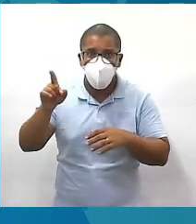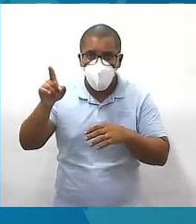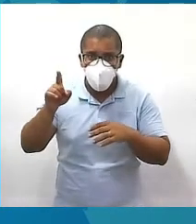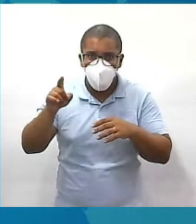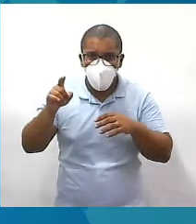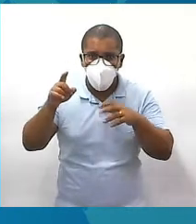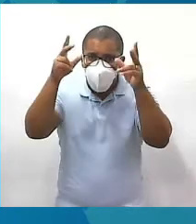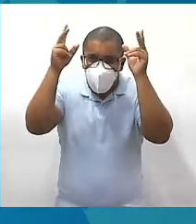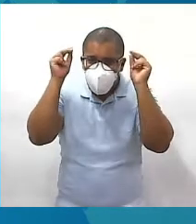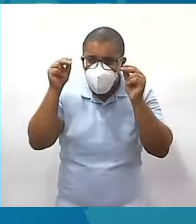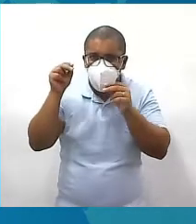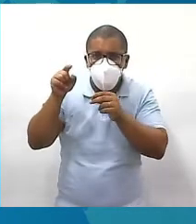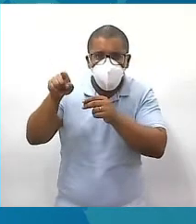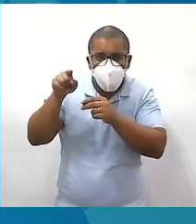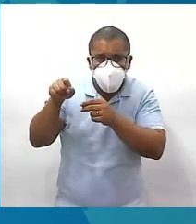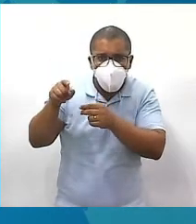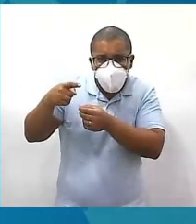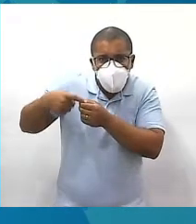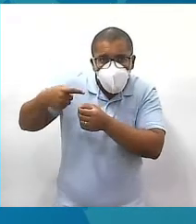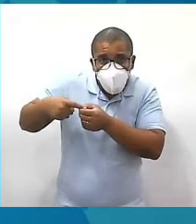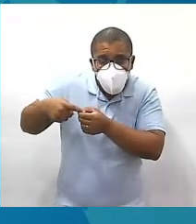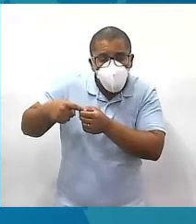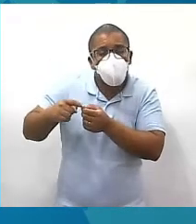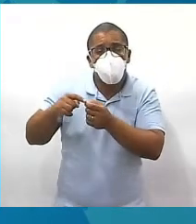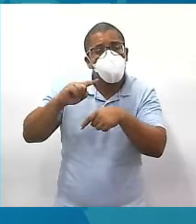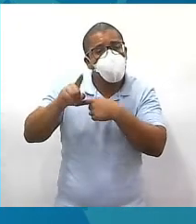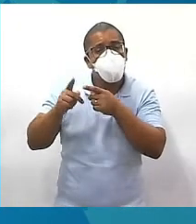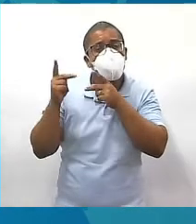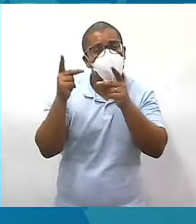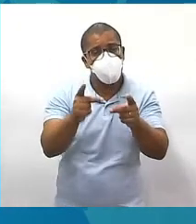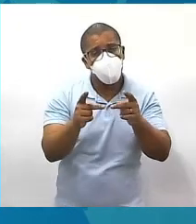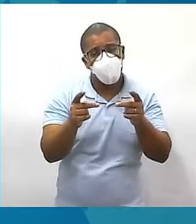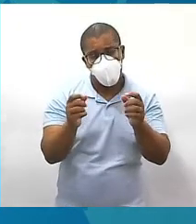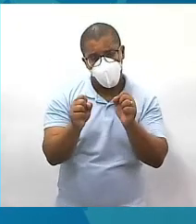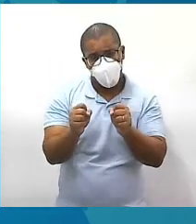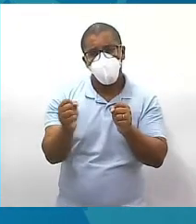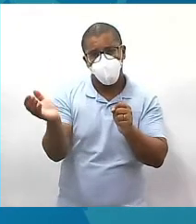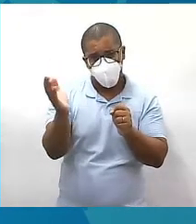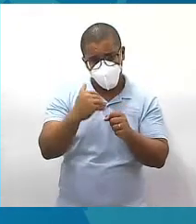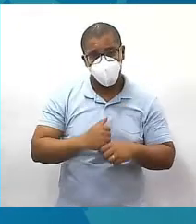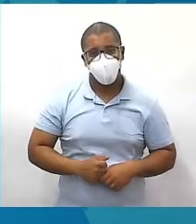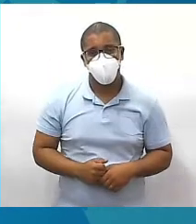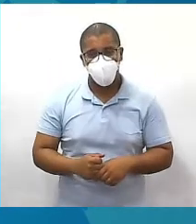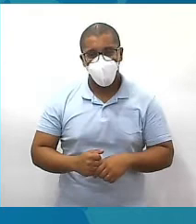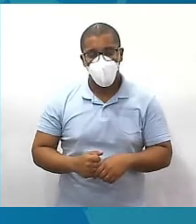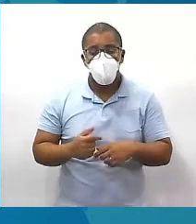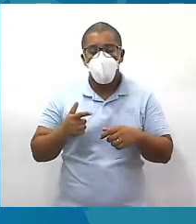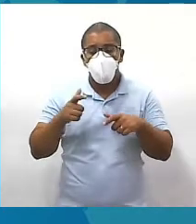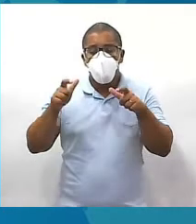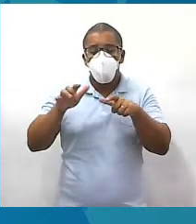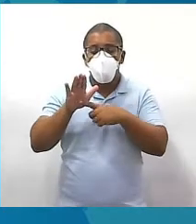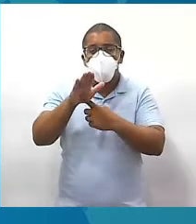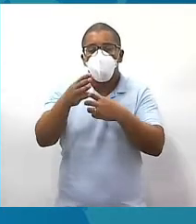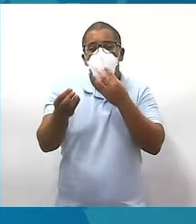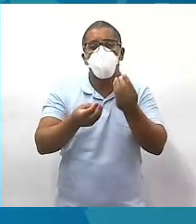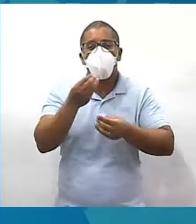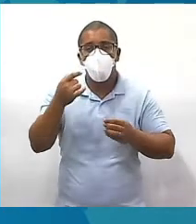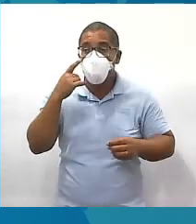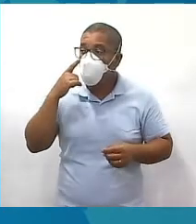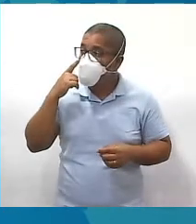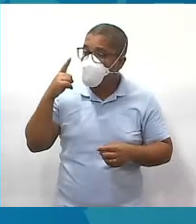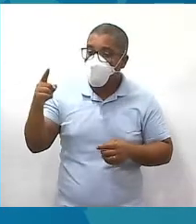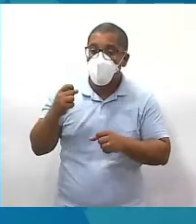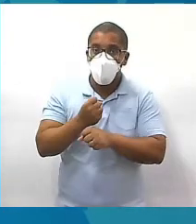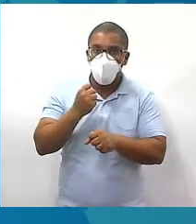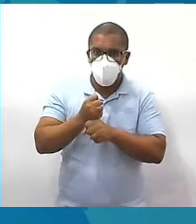muito interessante. Vou mostrar para vocês onde se apresenta a ideia de circunferência e lugar geométrico. Olha que ela foi